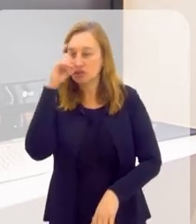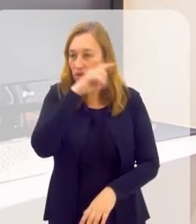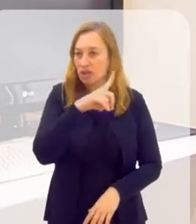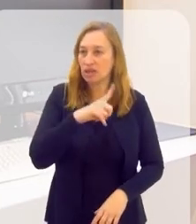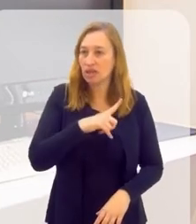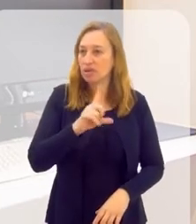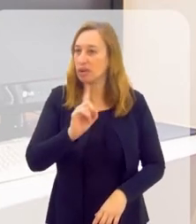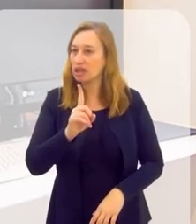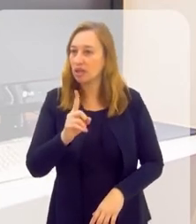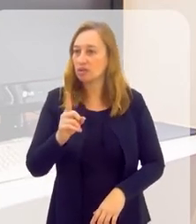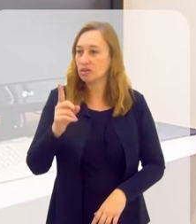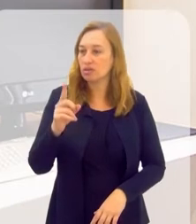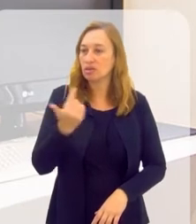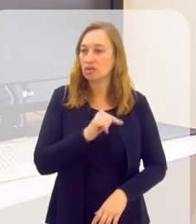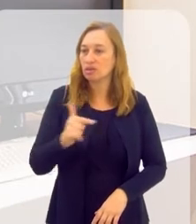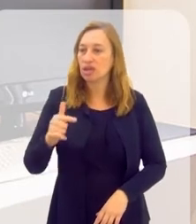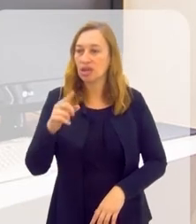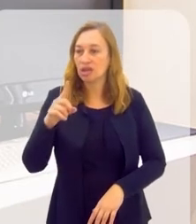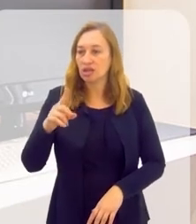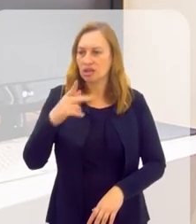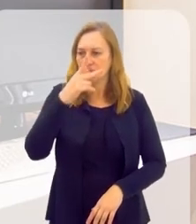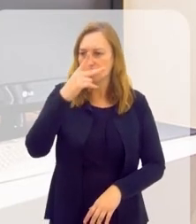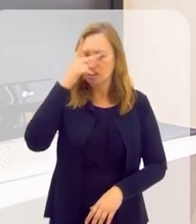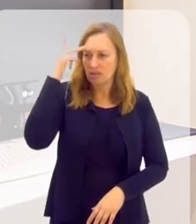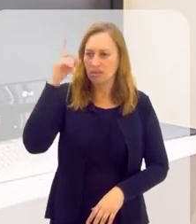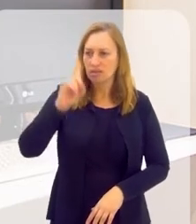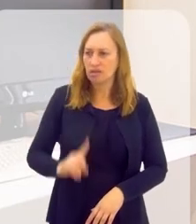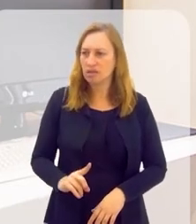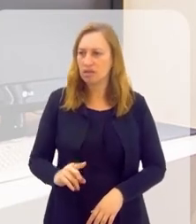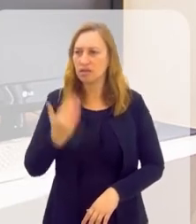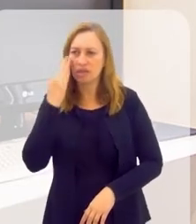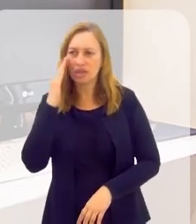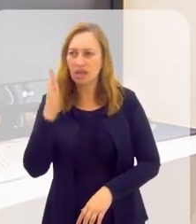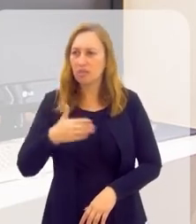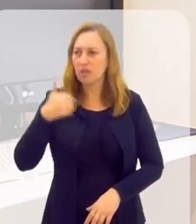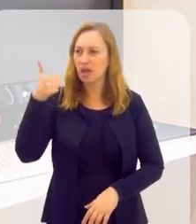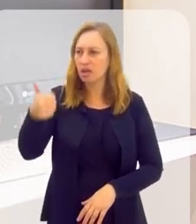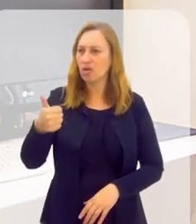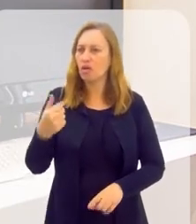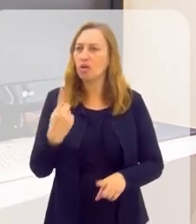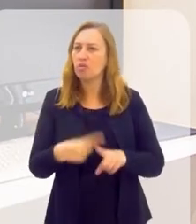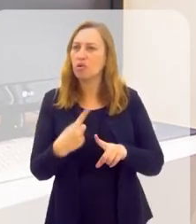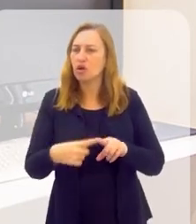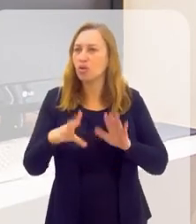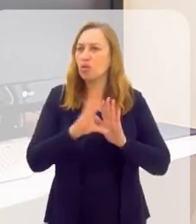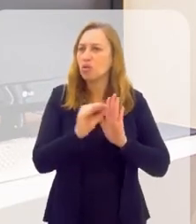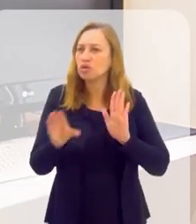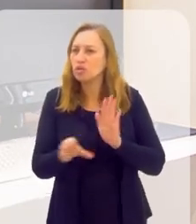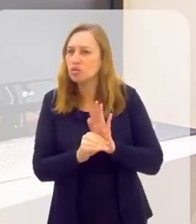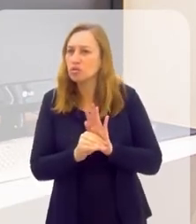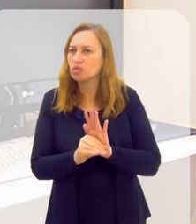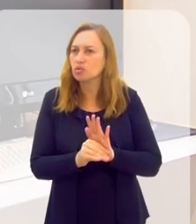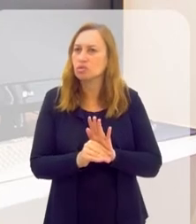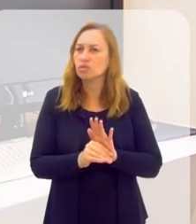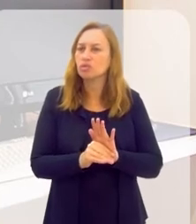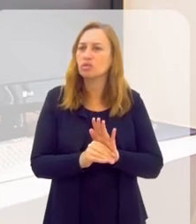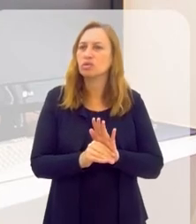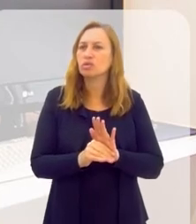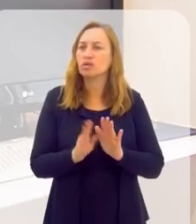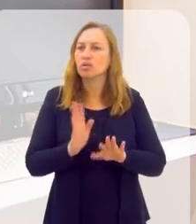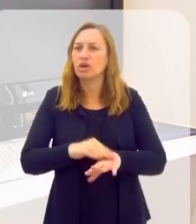mas não tem deficiência, entender melhor, né, o conteúdo, porque geralmente são conteúdos